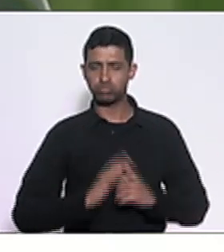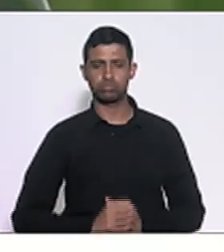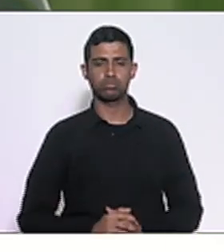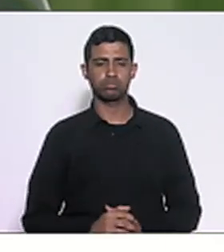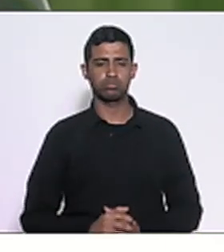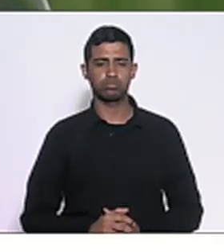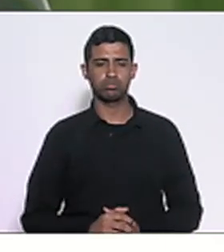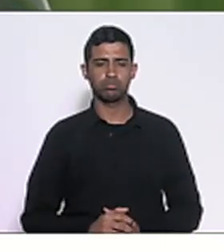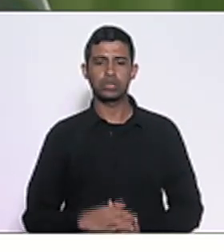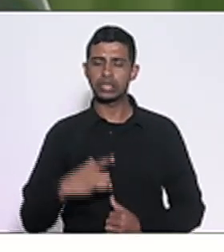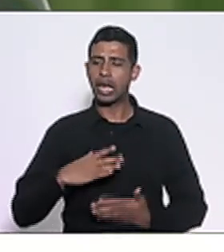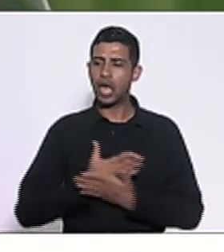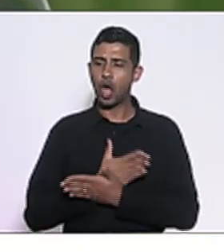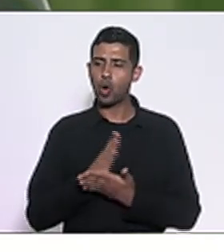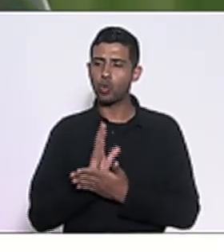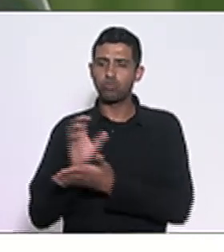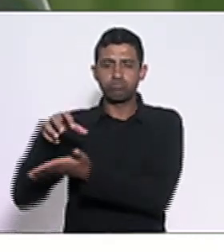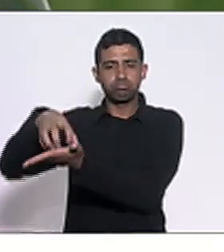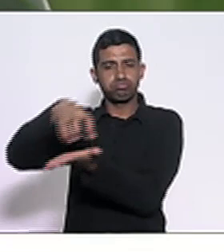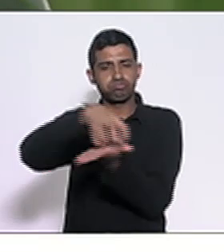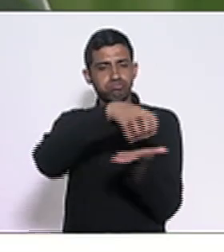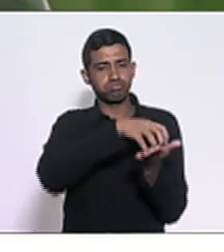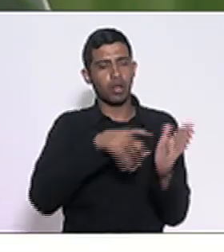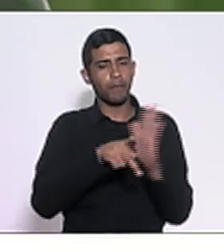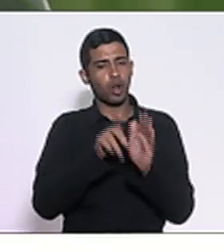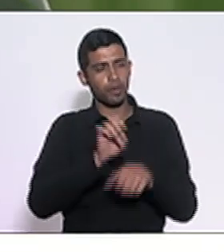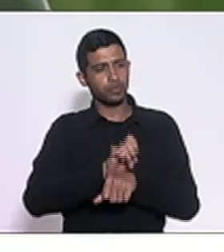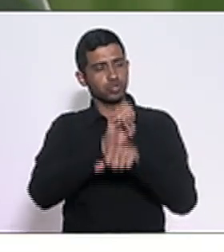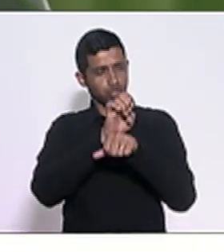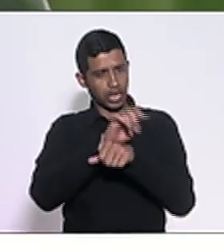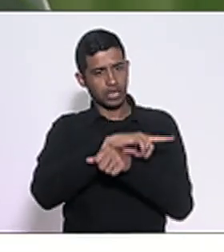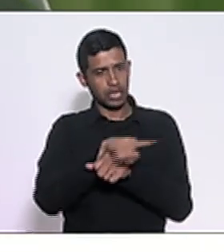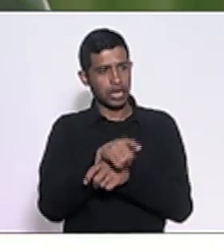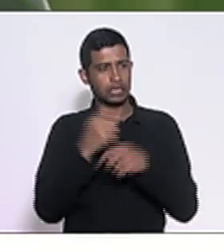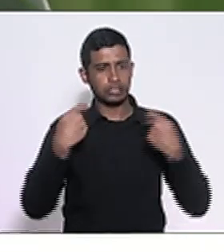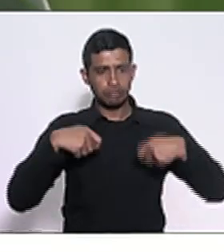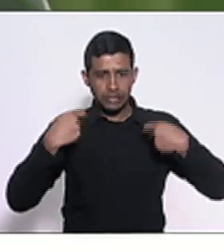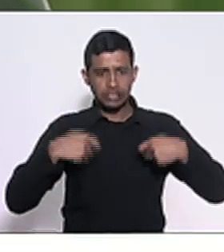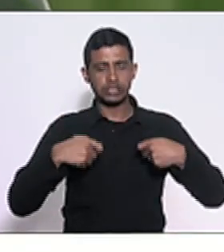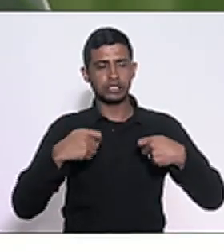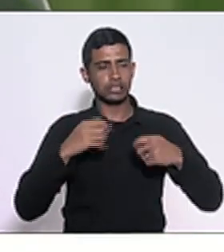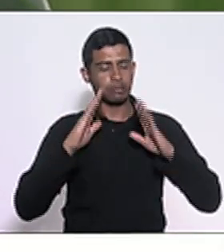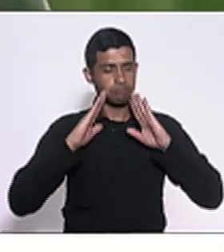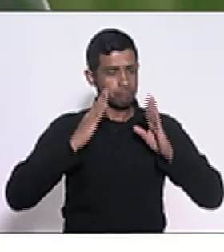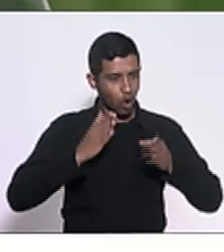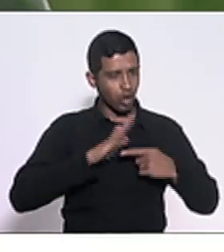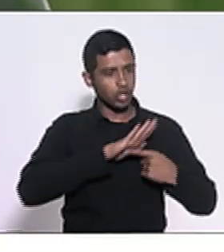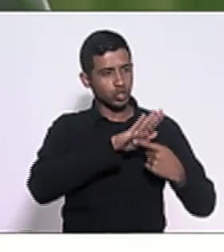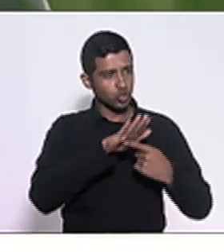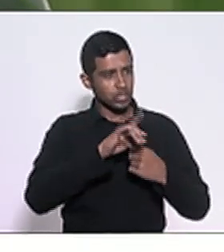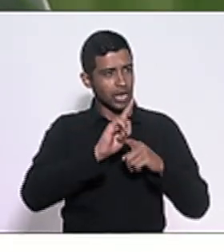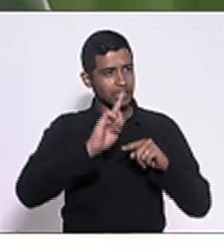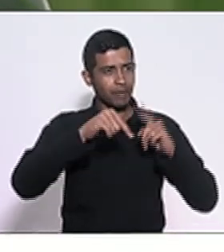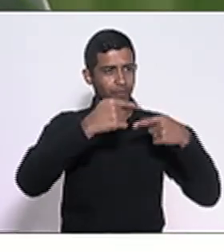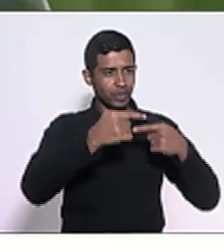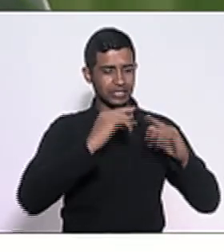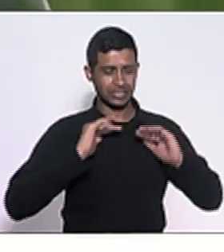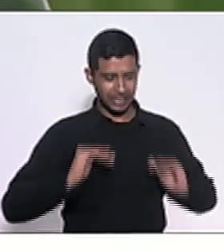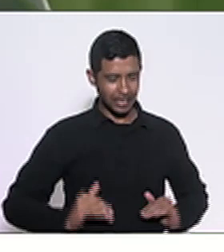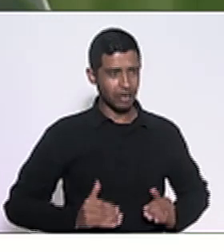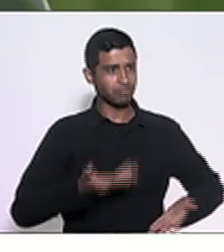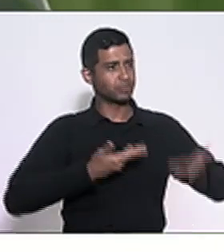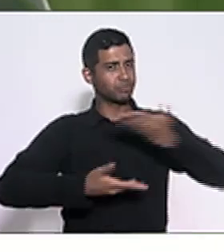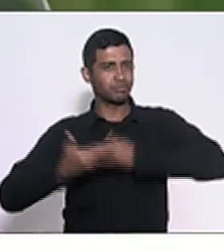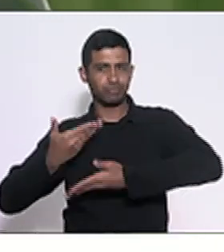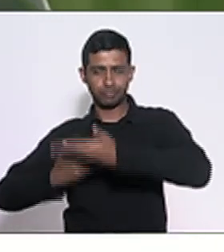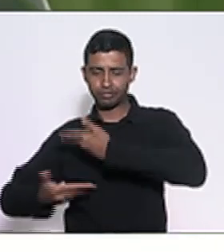atendendo os setores do Estado que têm essa interface com o cidadão, como prestação de serviços,